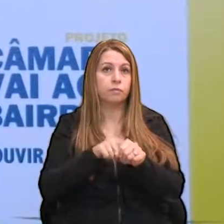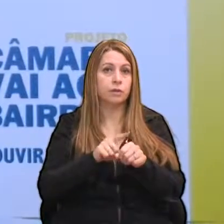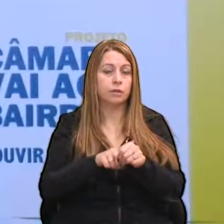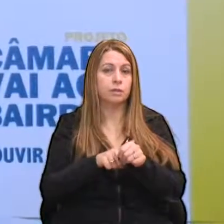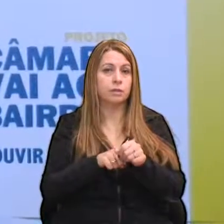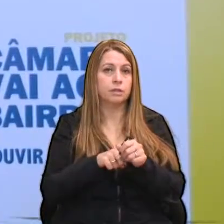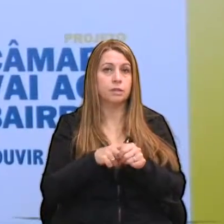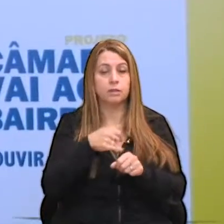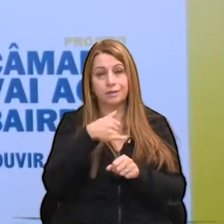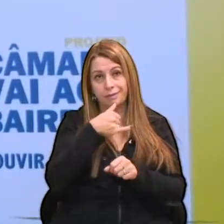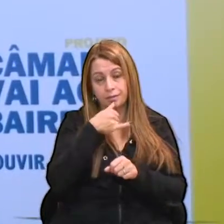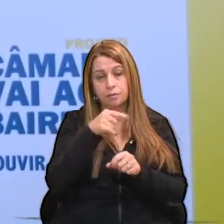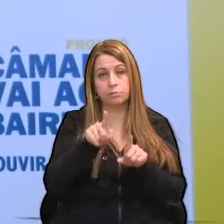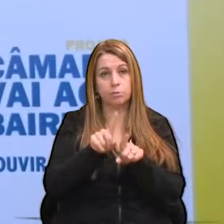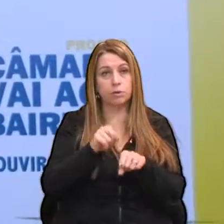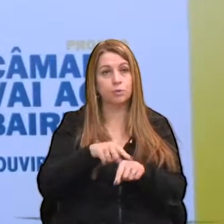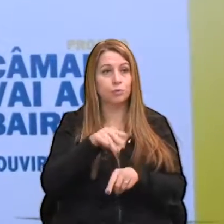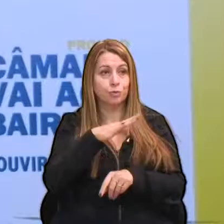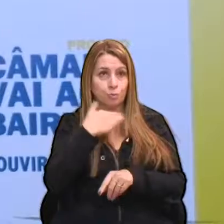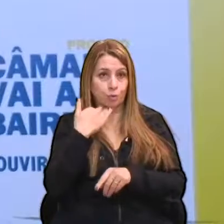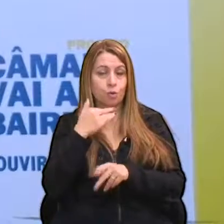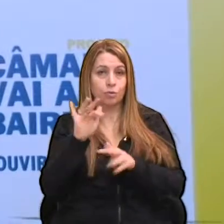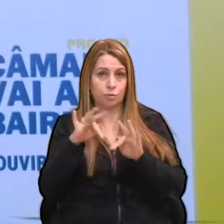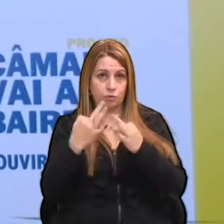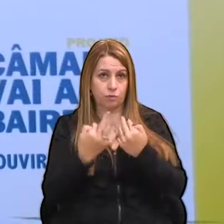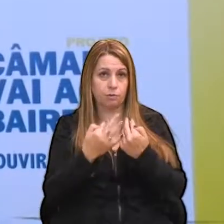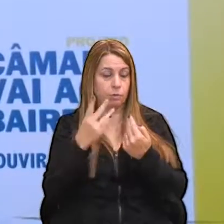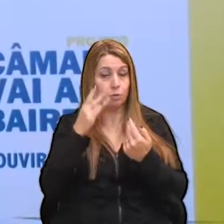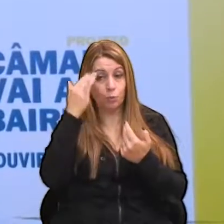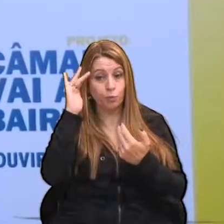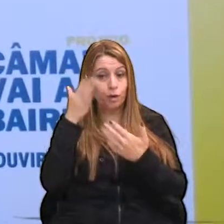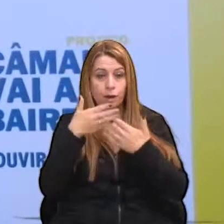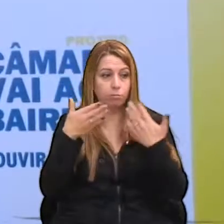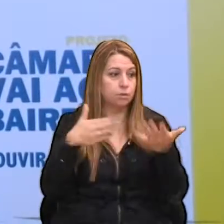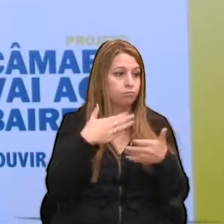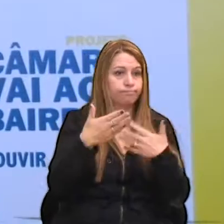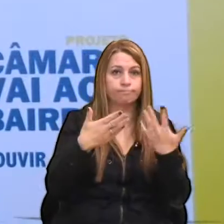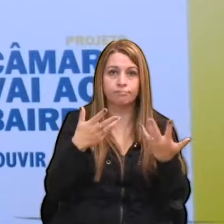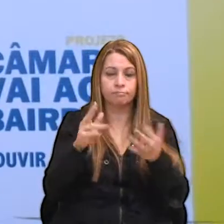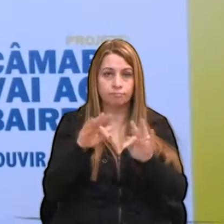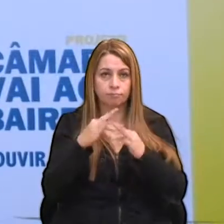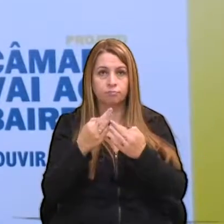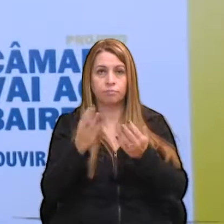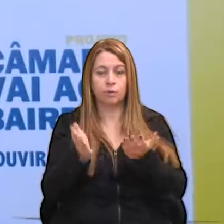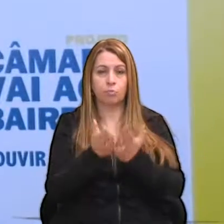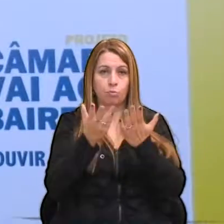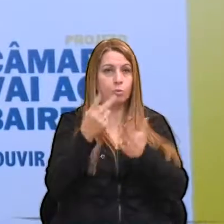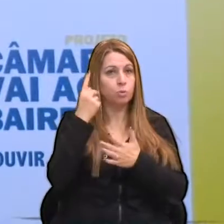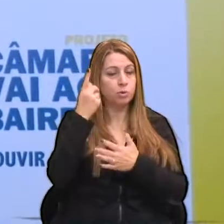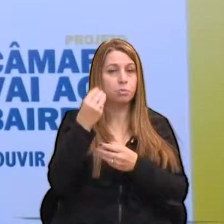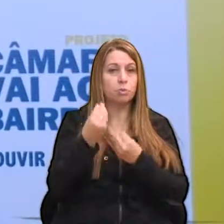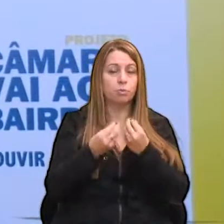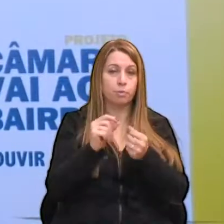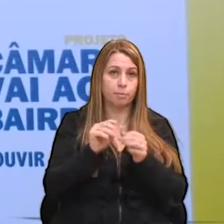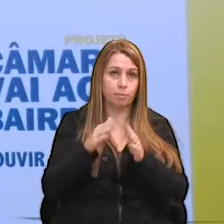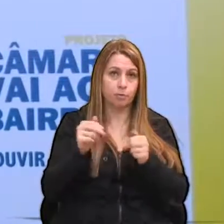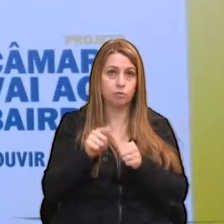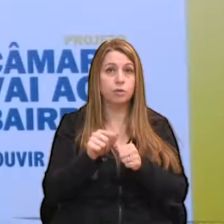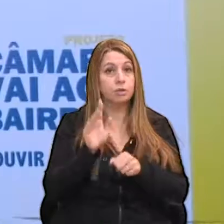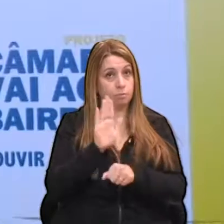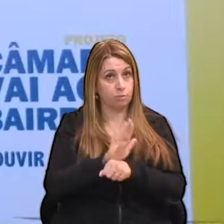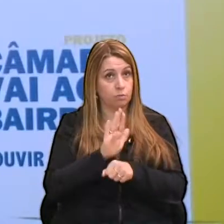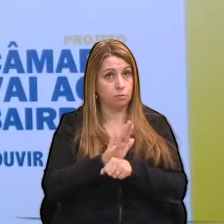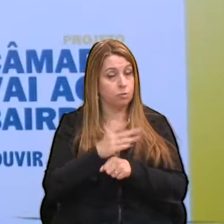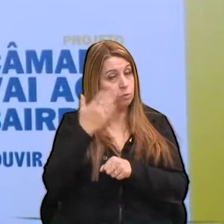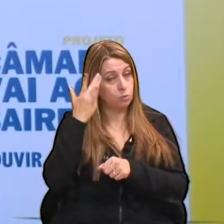triste, que na hora da morte, né, de um familiar. E a pessoa não sabe onde ir, não sabe, as famílias mais pobres não sabem como recorrer, que sabe que tem o auxílio, mas